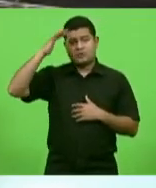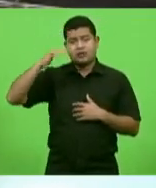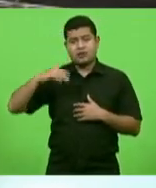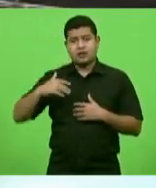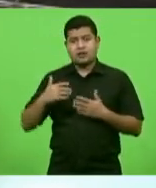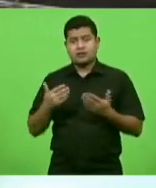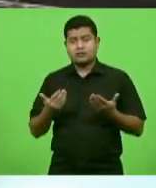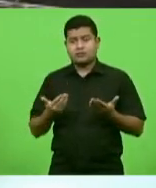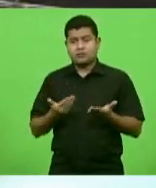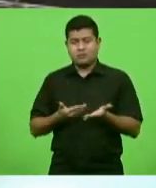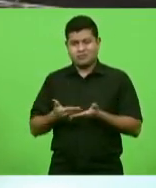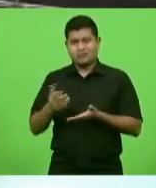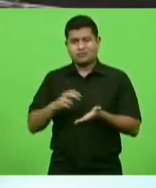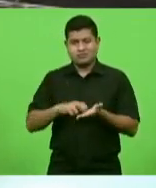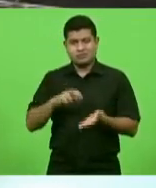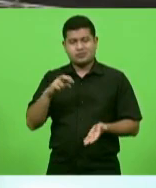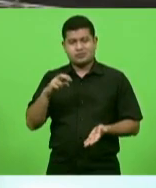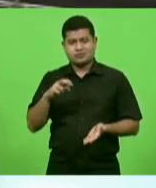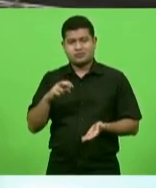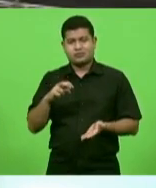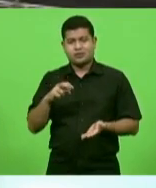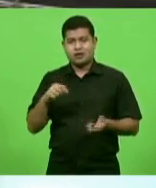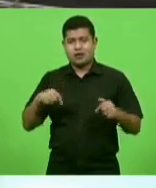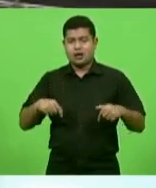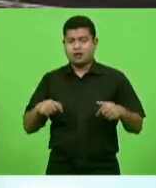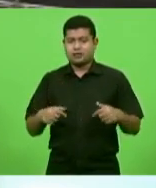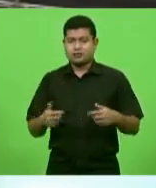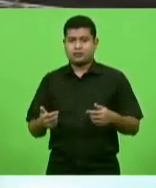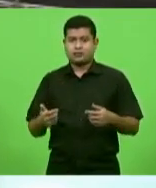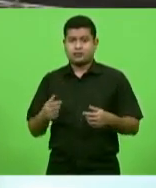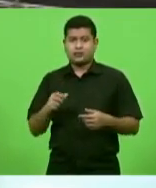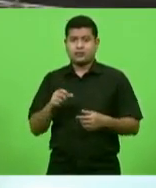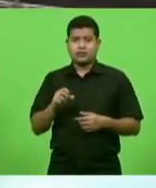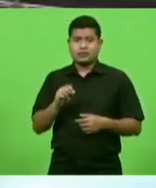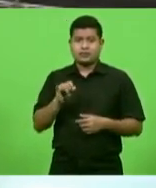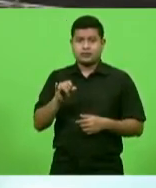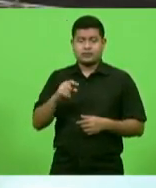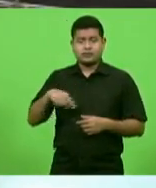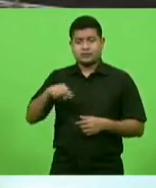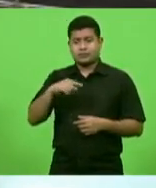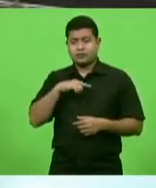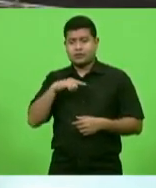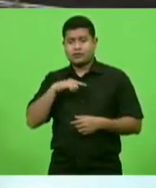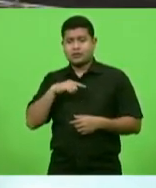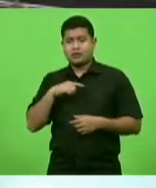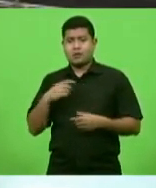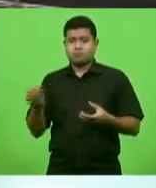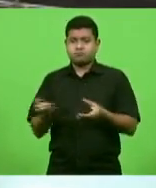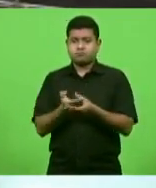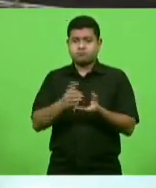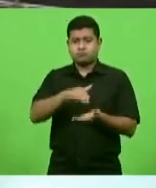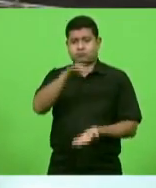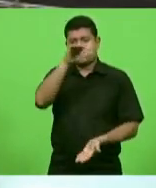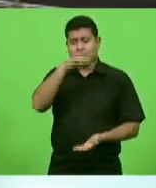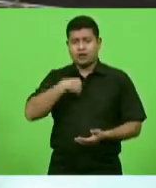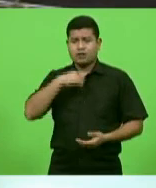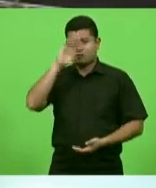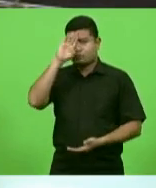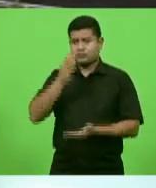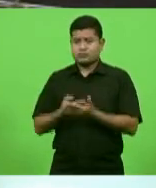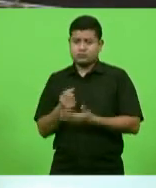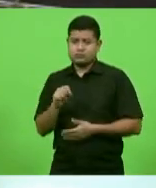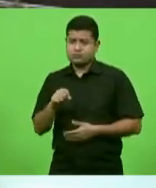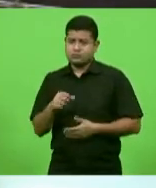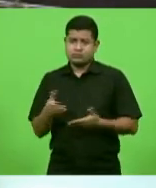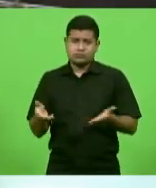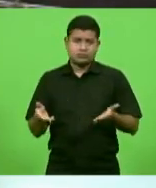horas de manhã O que será que nós temos os os pontos altos e eu acredito que